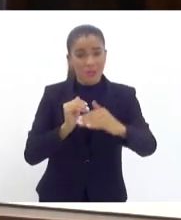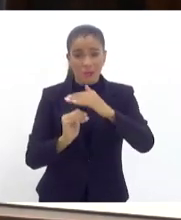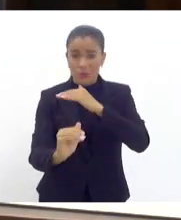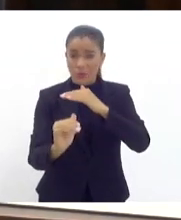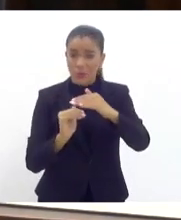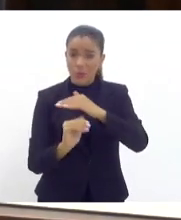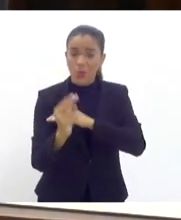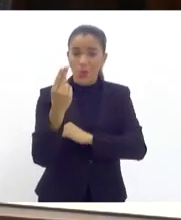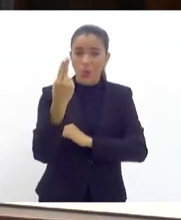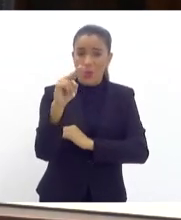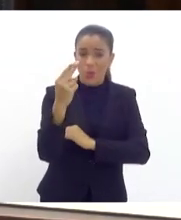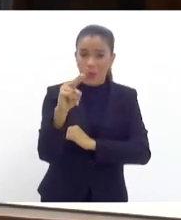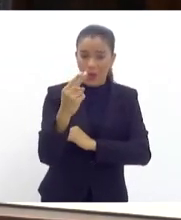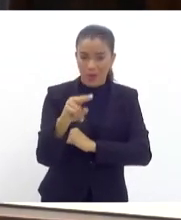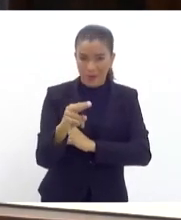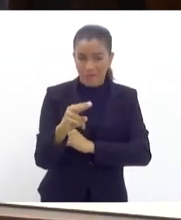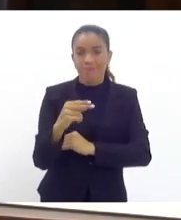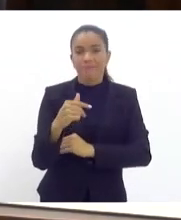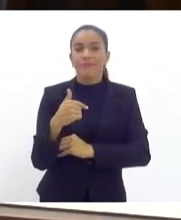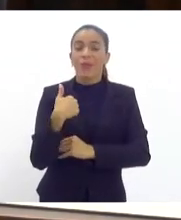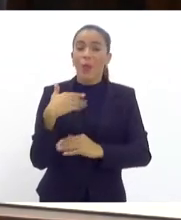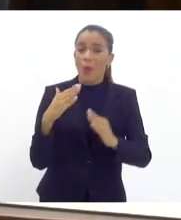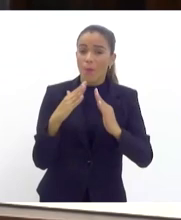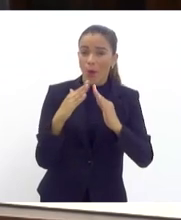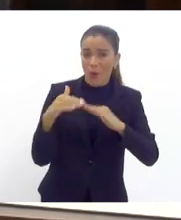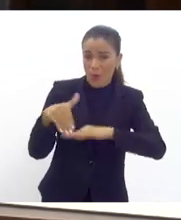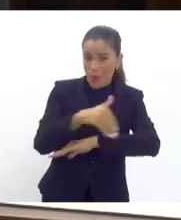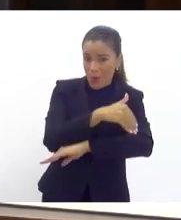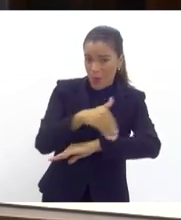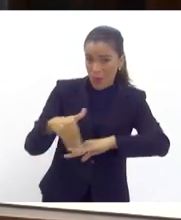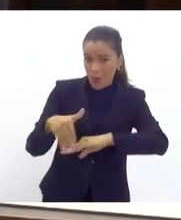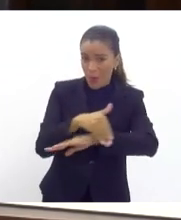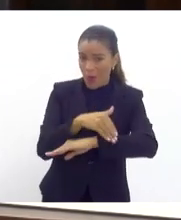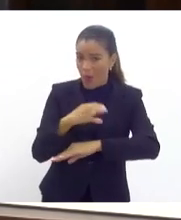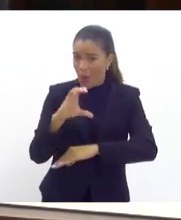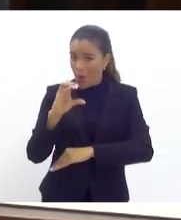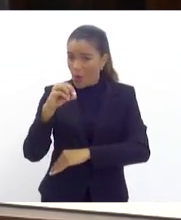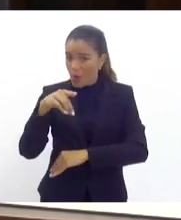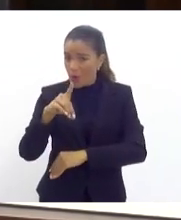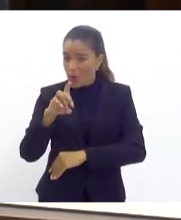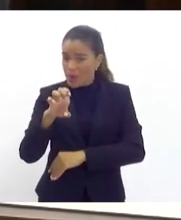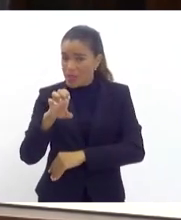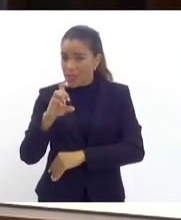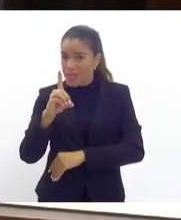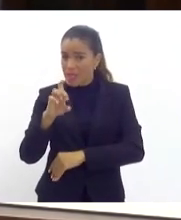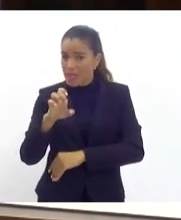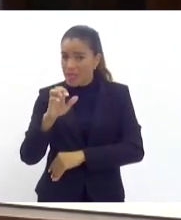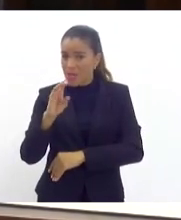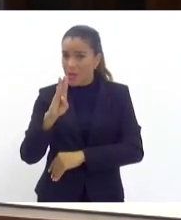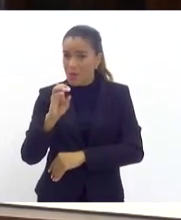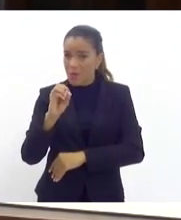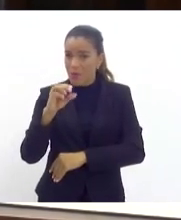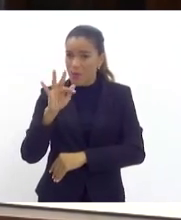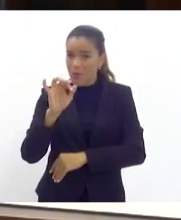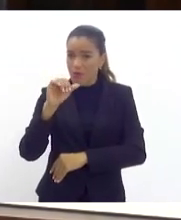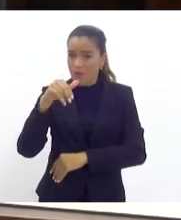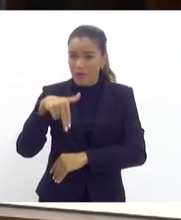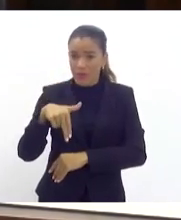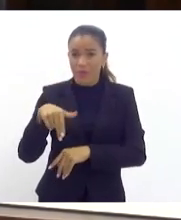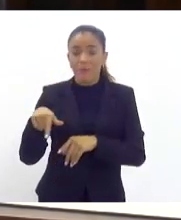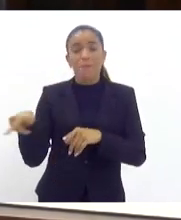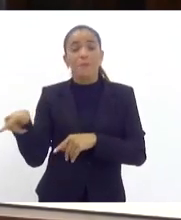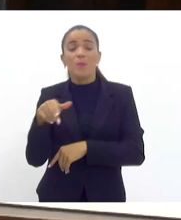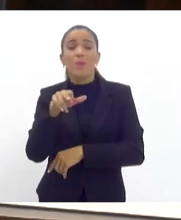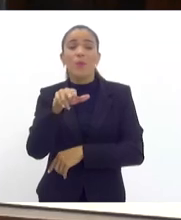a última estação do metrô eu moro na Dona Delfina indo para Conde de Bonfim para o lado direito meu irmão Vereador Rogério Amorim mora na Rua